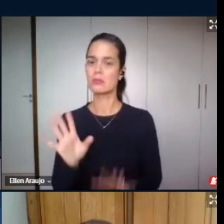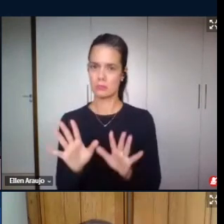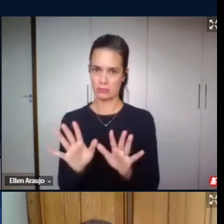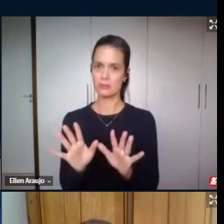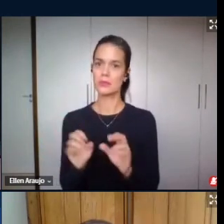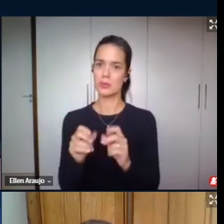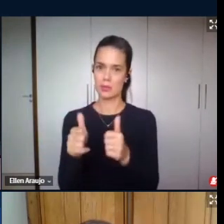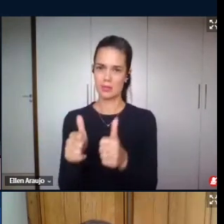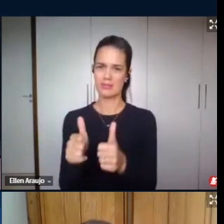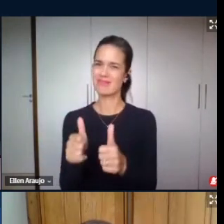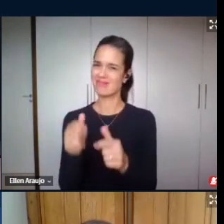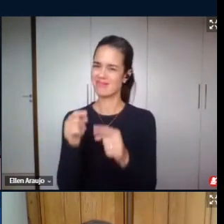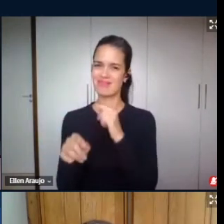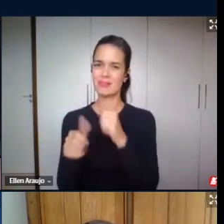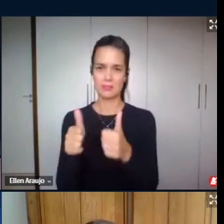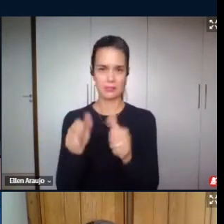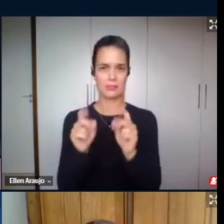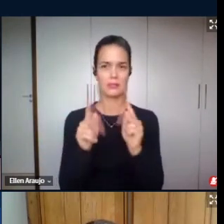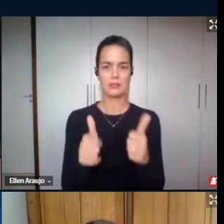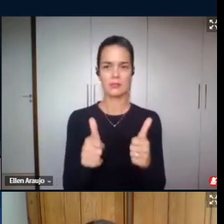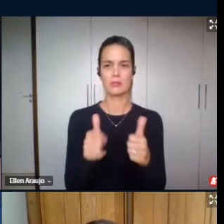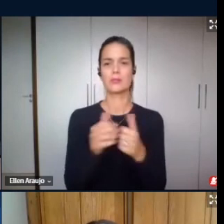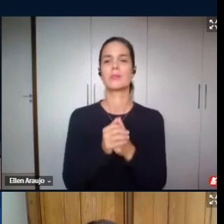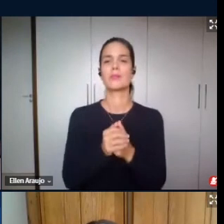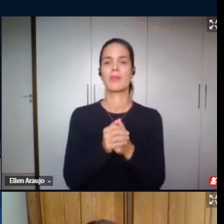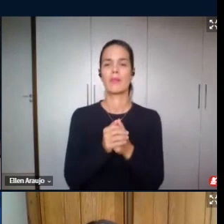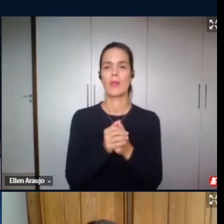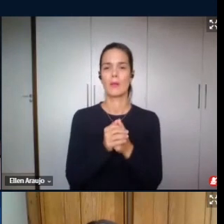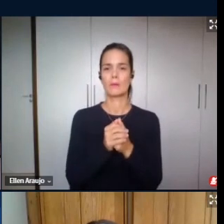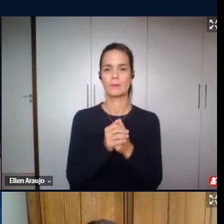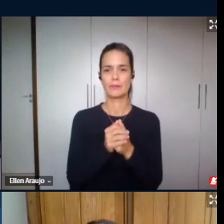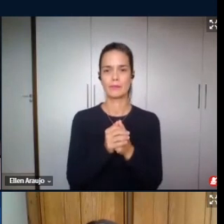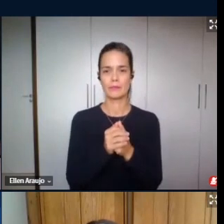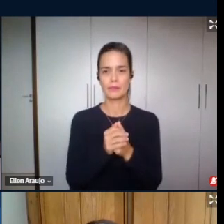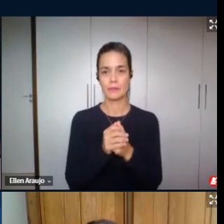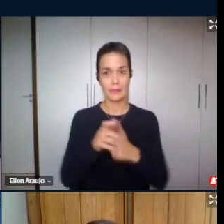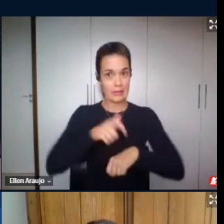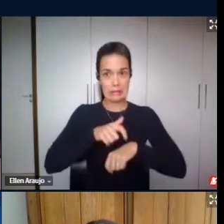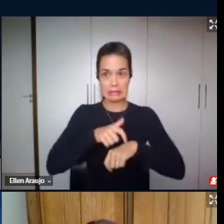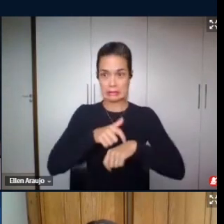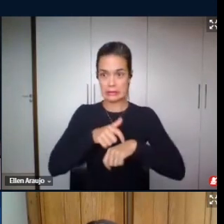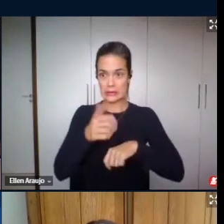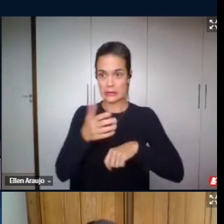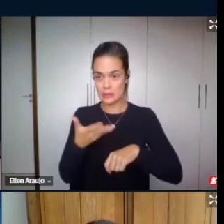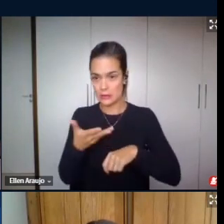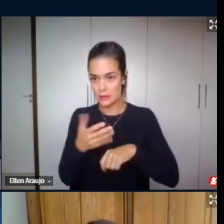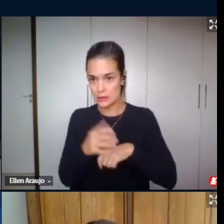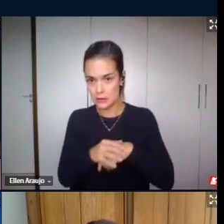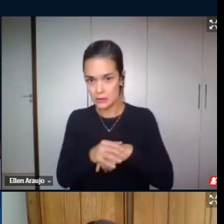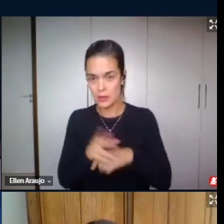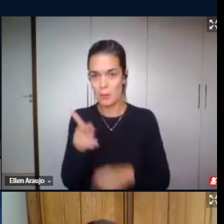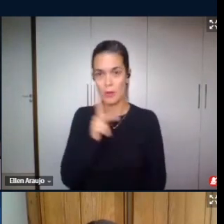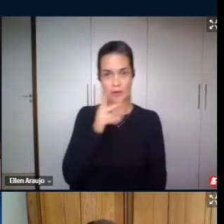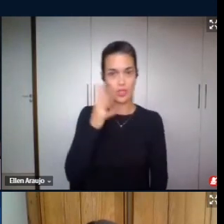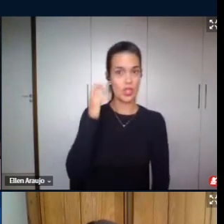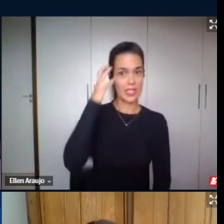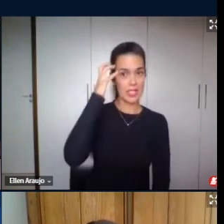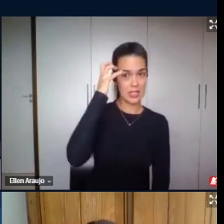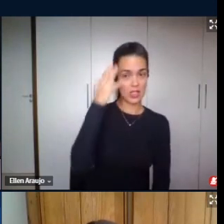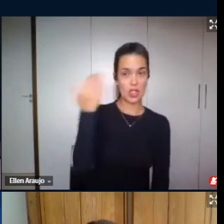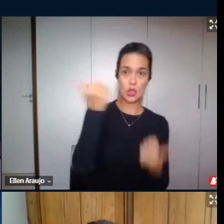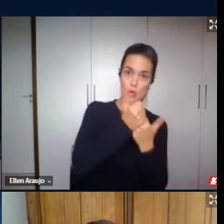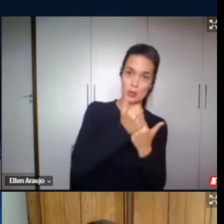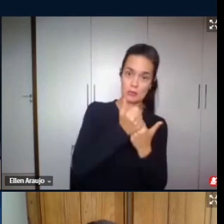bom? Bom, já caminho, como eu disse, nós estamos em cima da hora, a professora Cristiane é suplente,